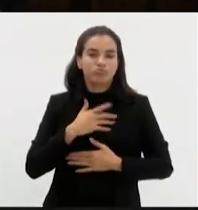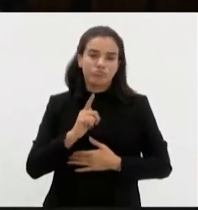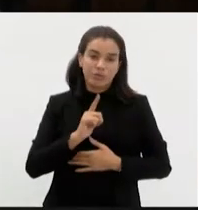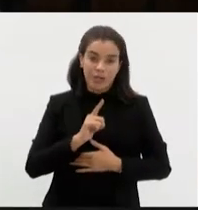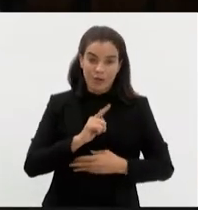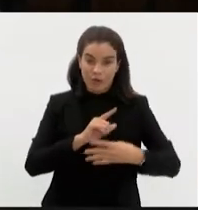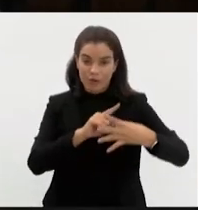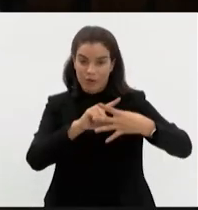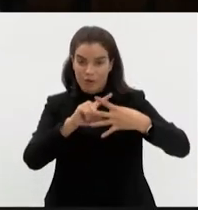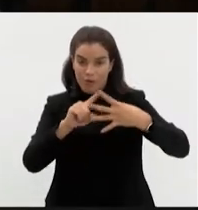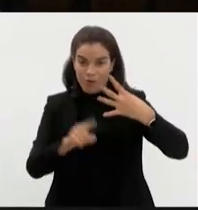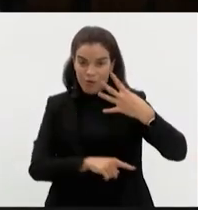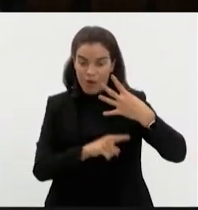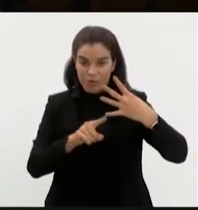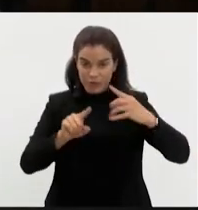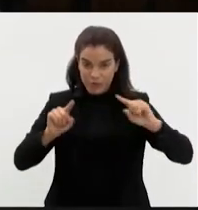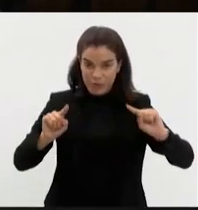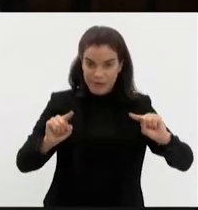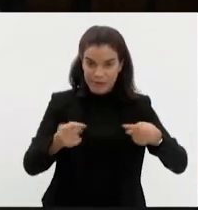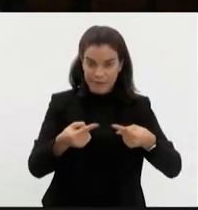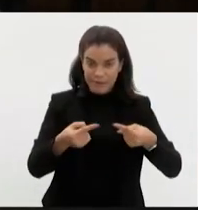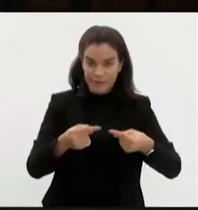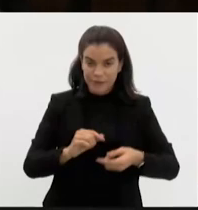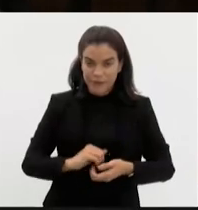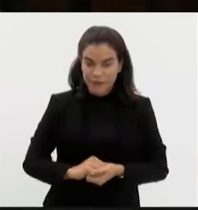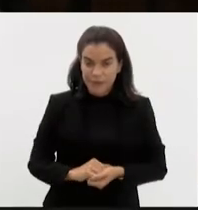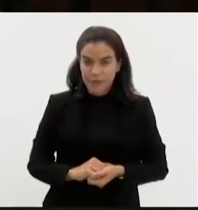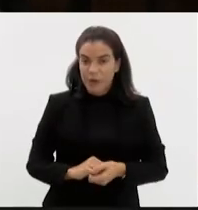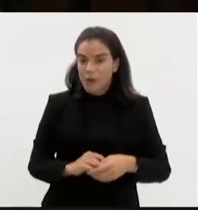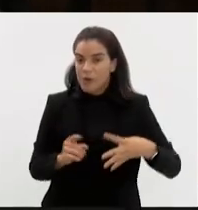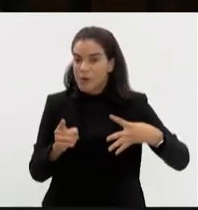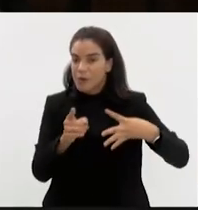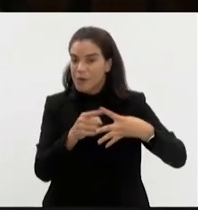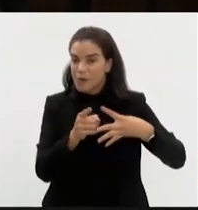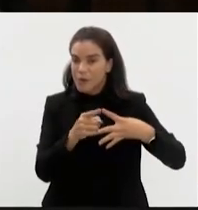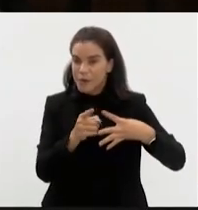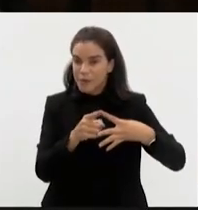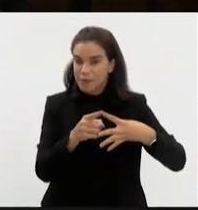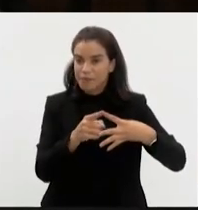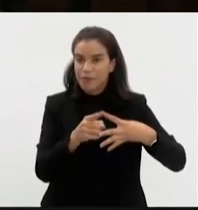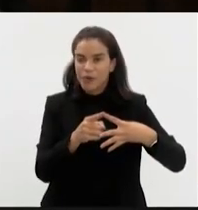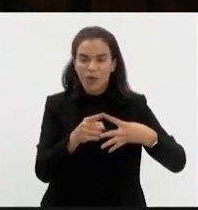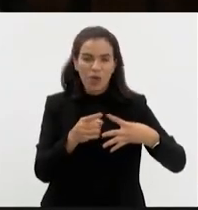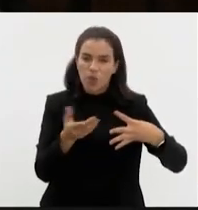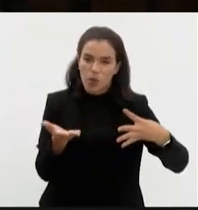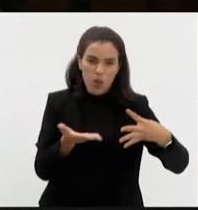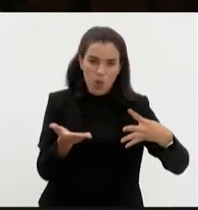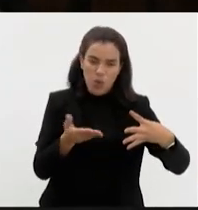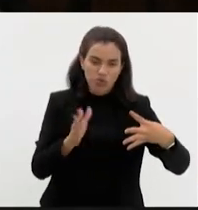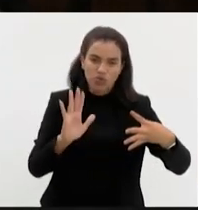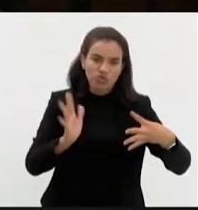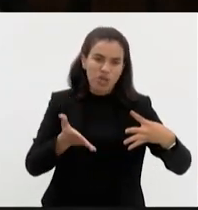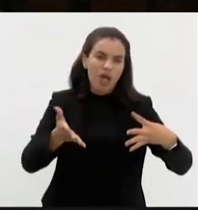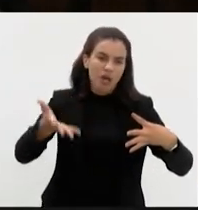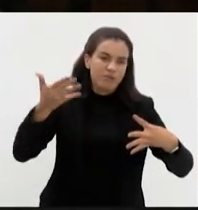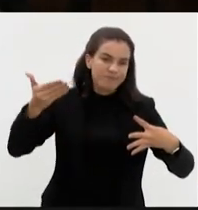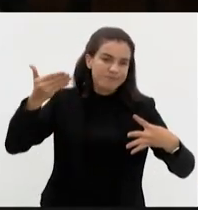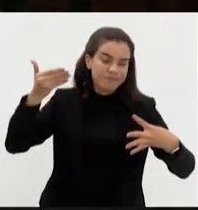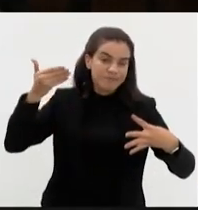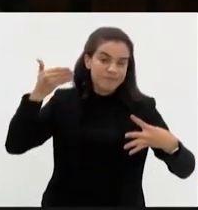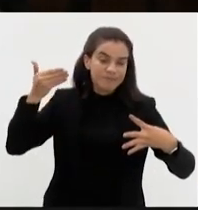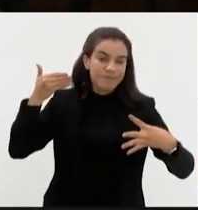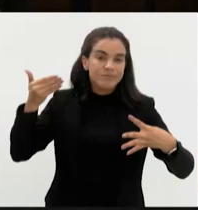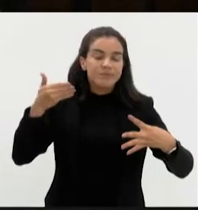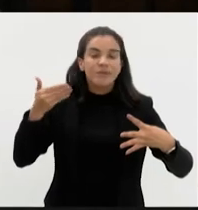quatro grandes desafios o primeiro que não começa de hoje Robson vem já de algum tempo que é a